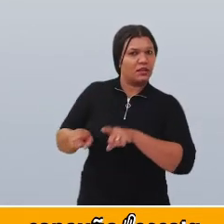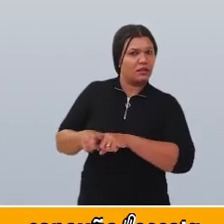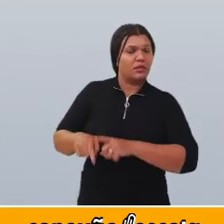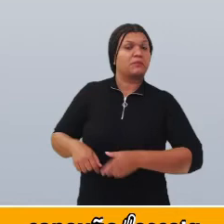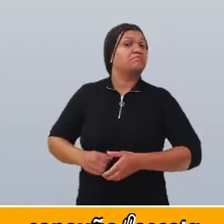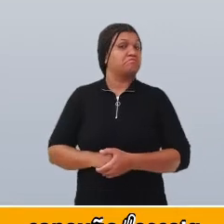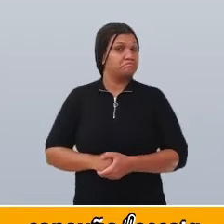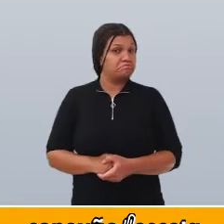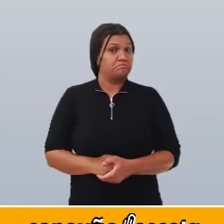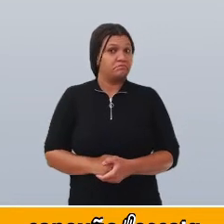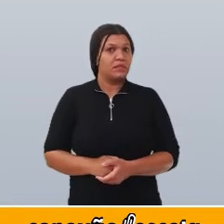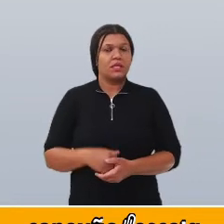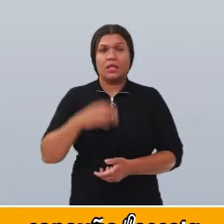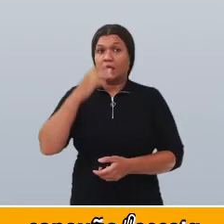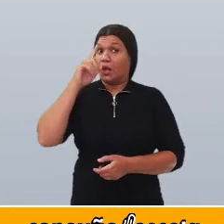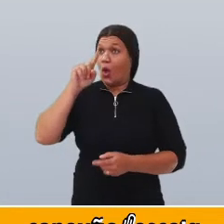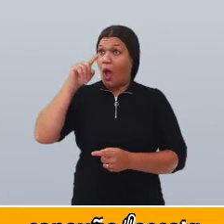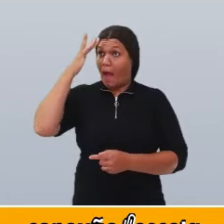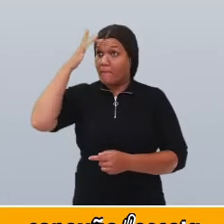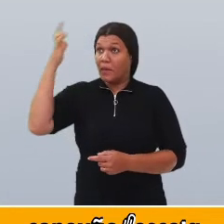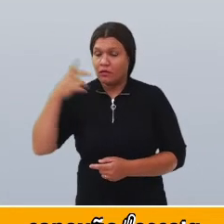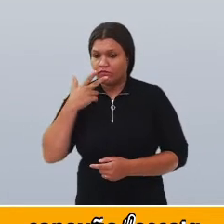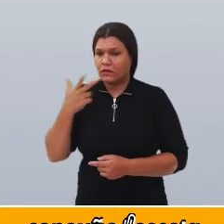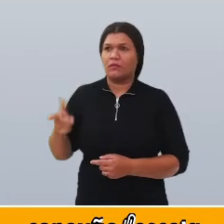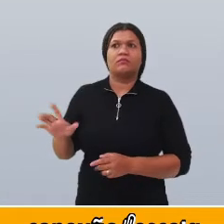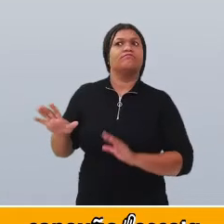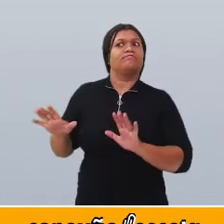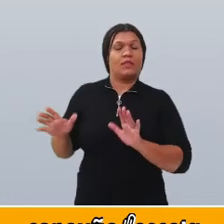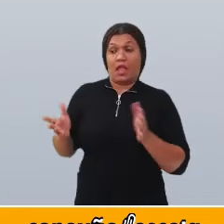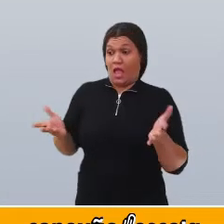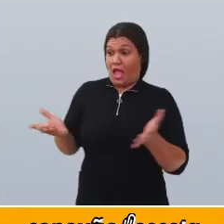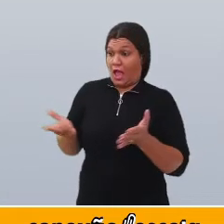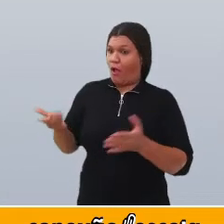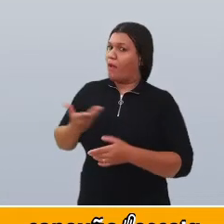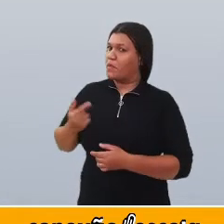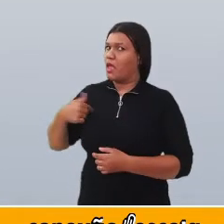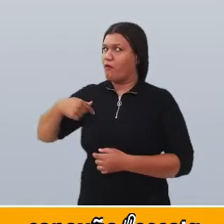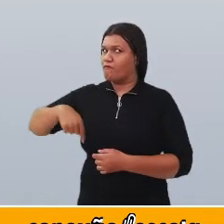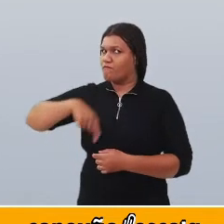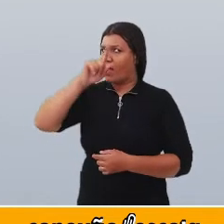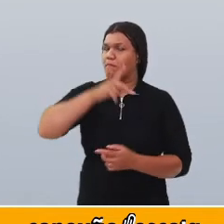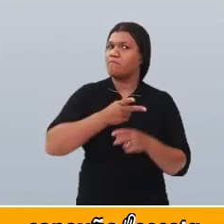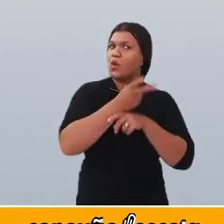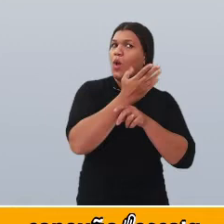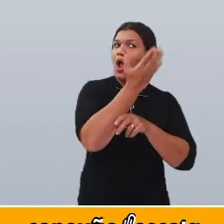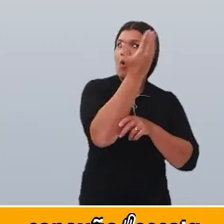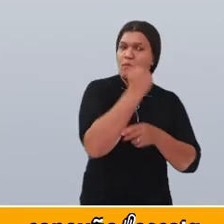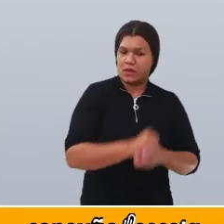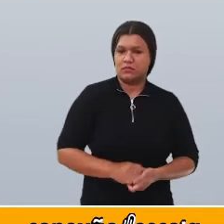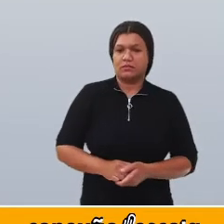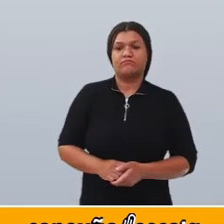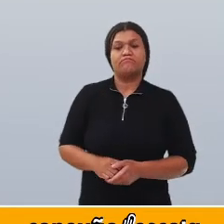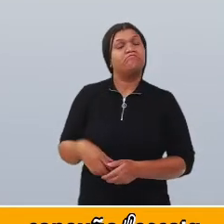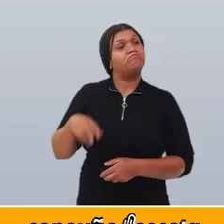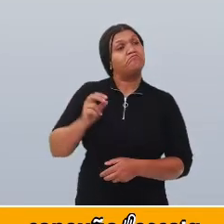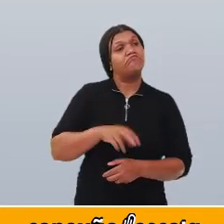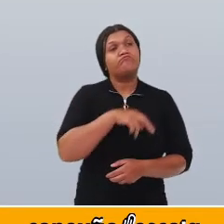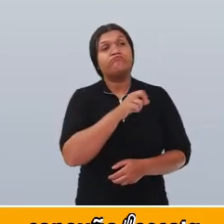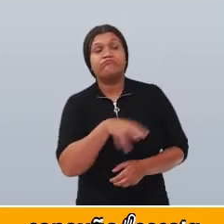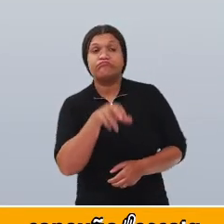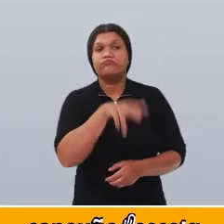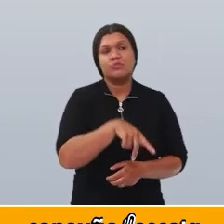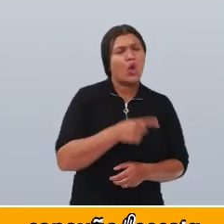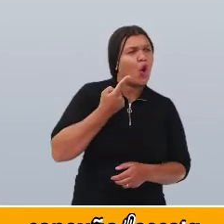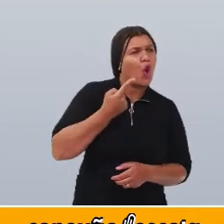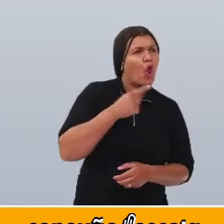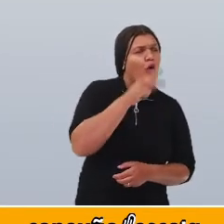outro dia, ele disse à onça: Agora, amiga onça, quem vai buscar de comer sou eu. E largou-se. Chegando